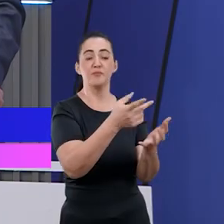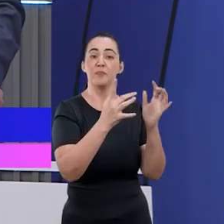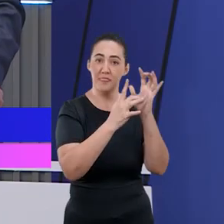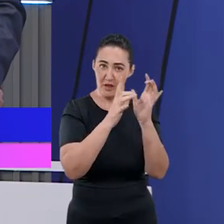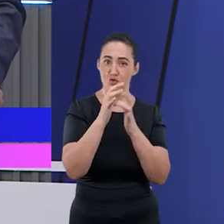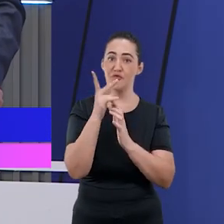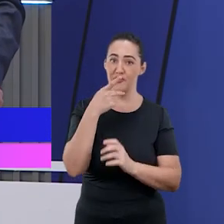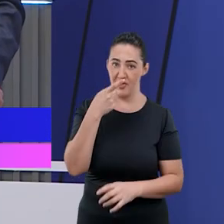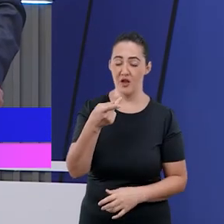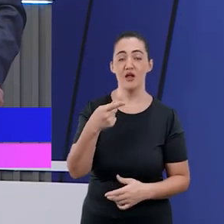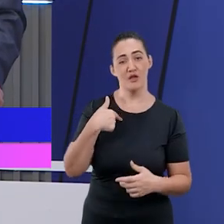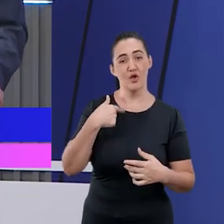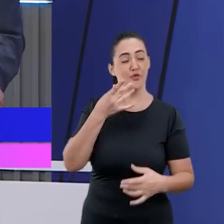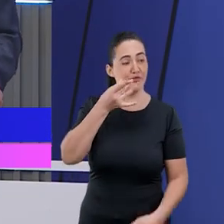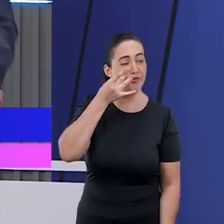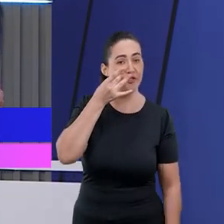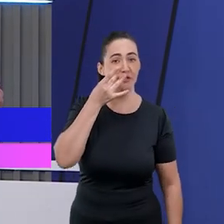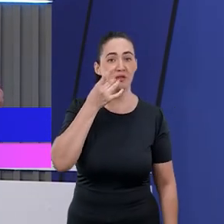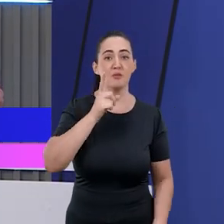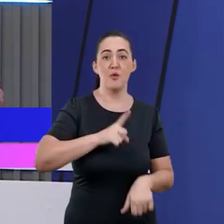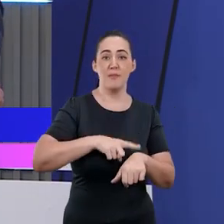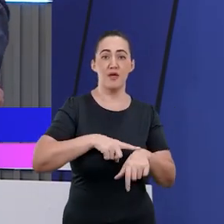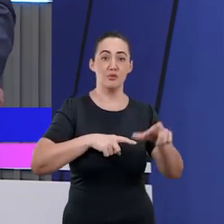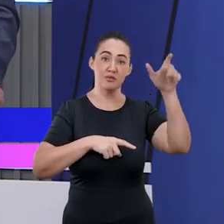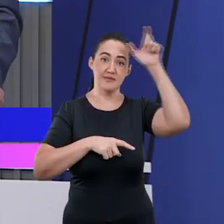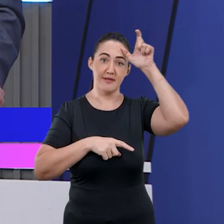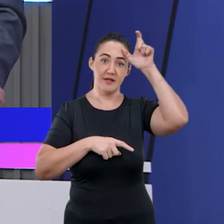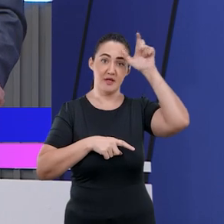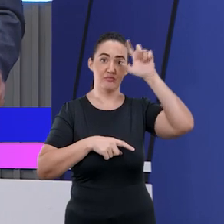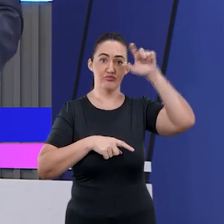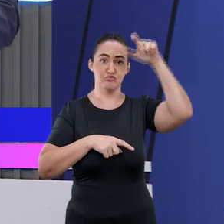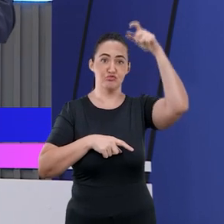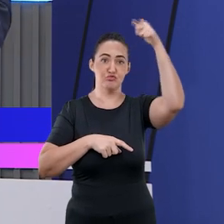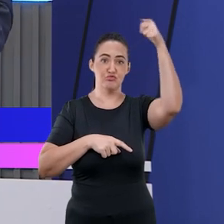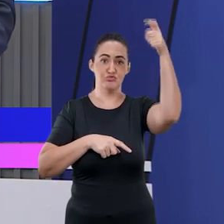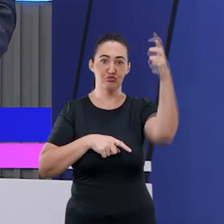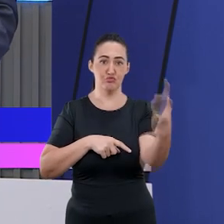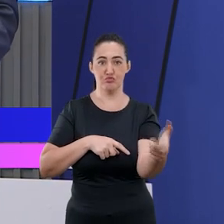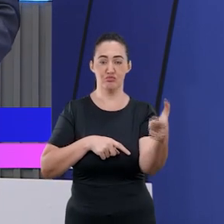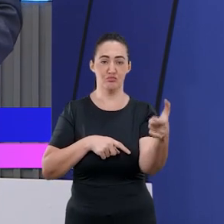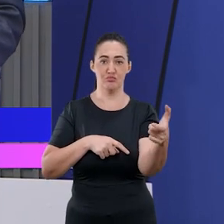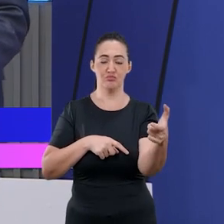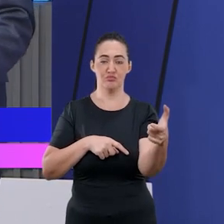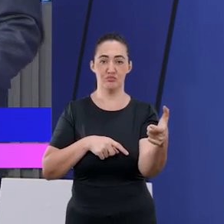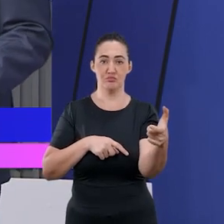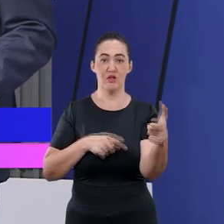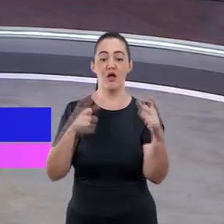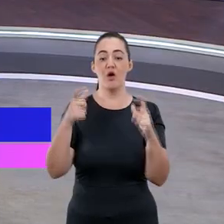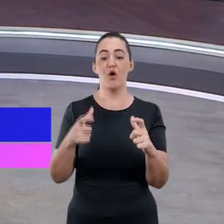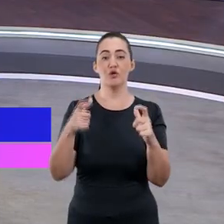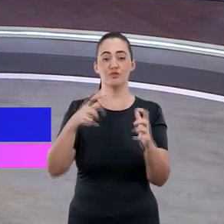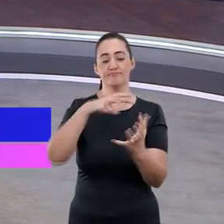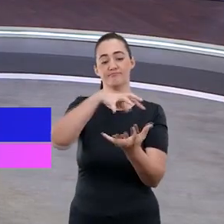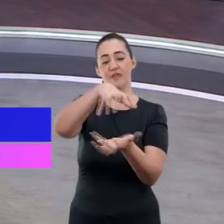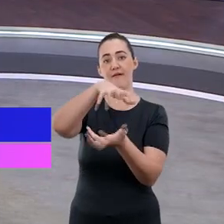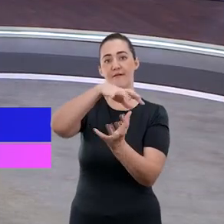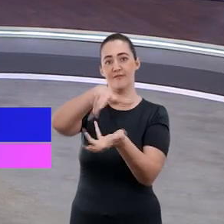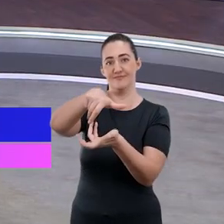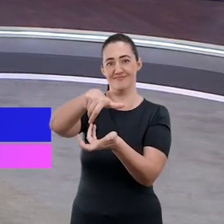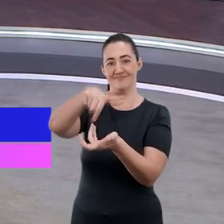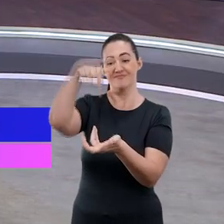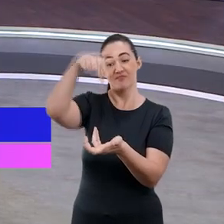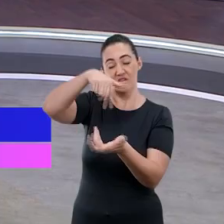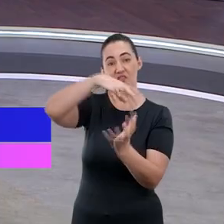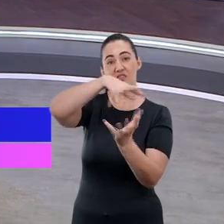está descrevendo o momento que Satanás saiu do céu e ele encontrou espaço aqui na terra. E por que ele encontrou espaço